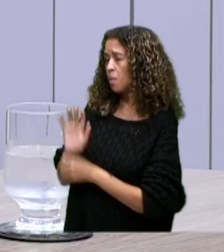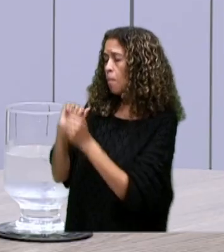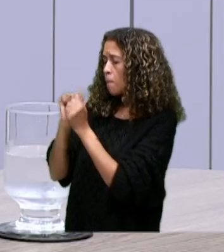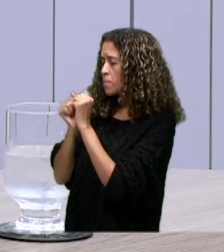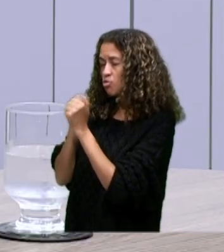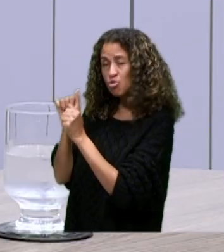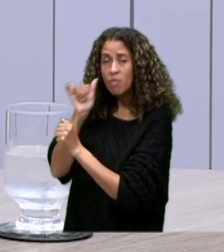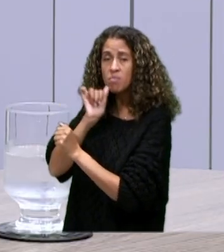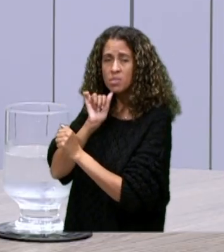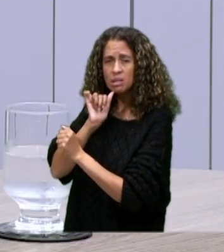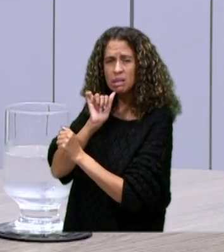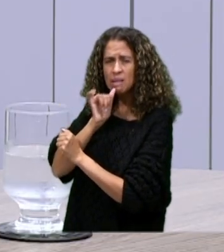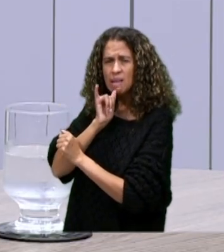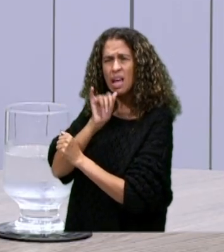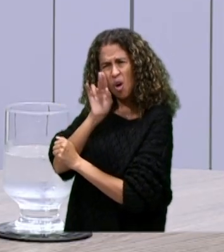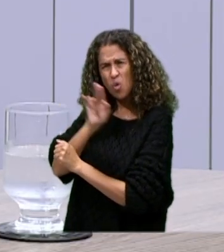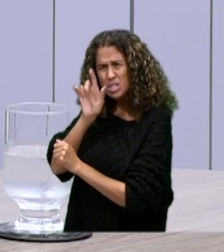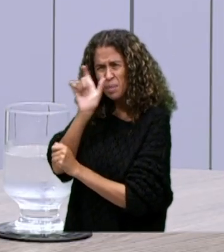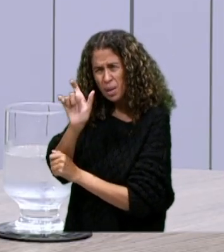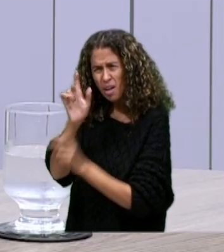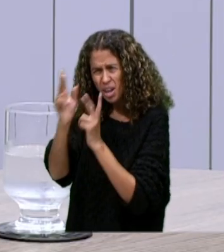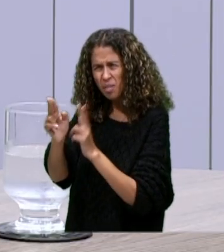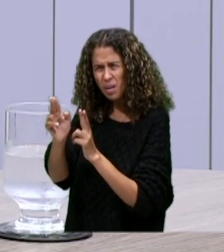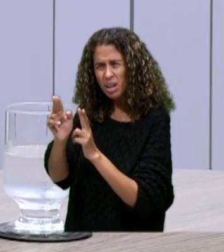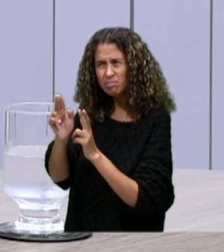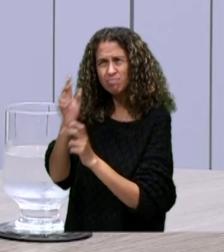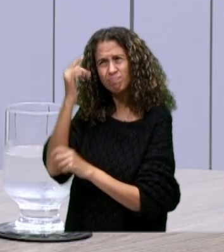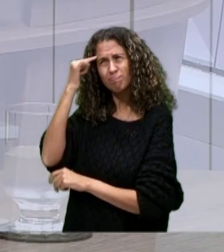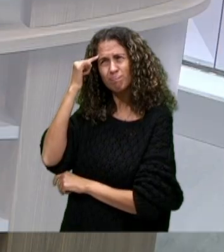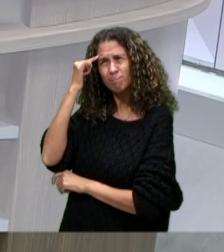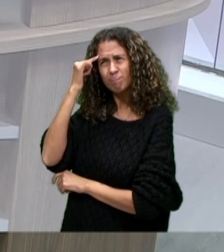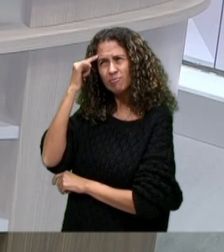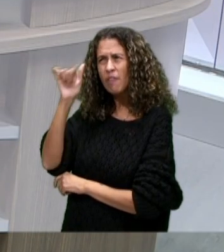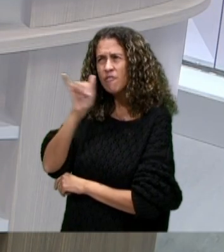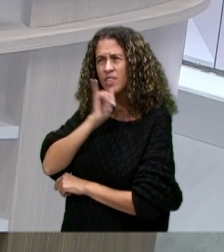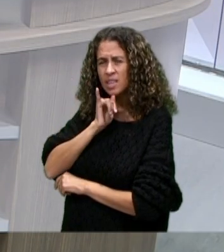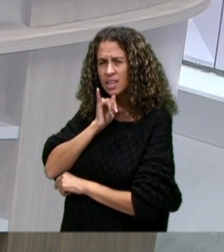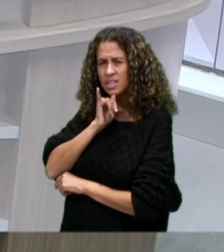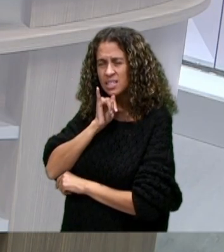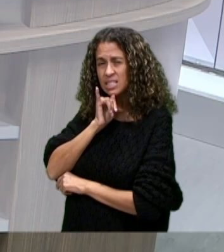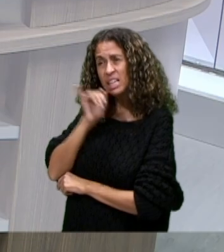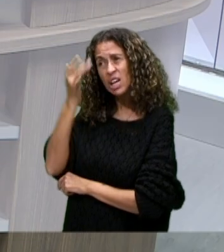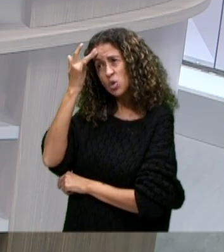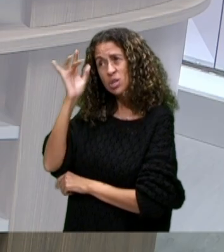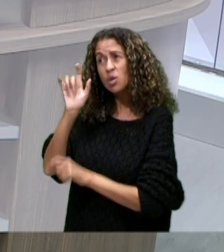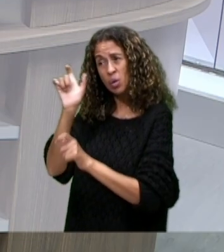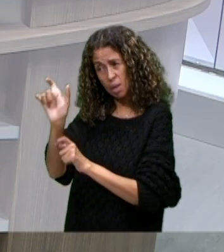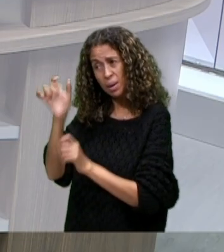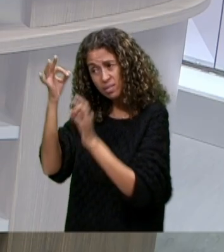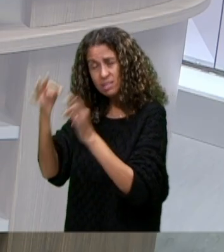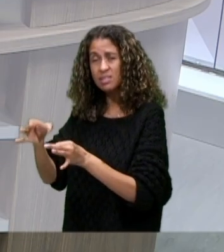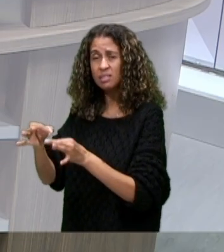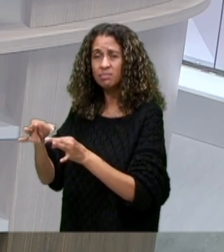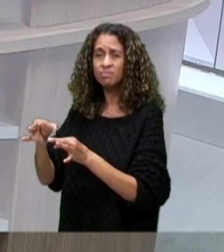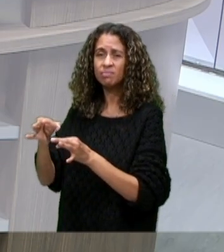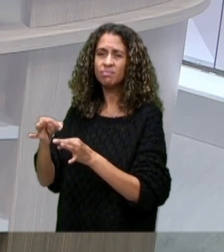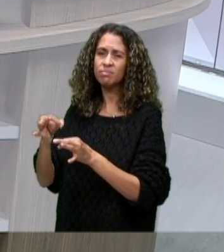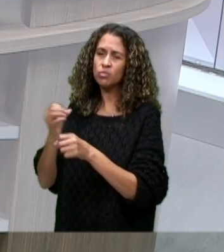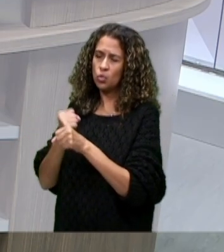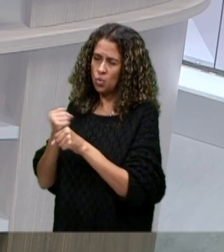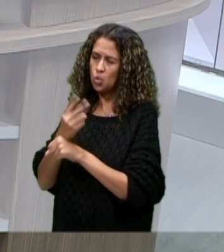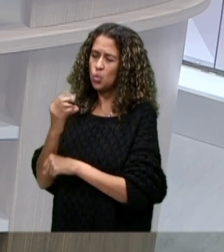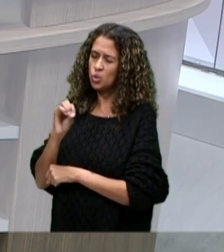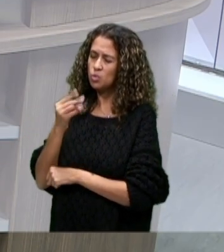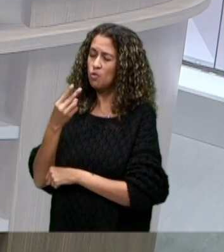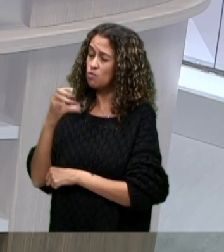menina. Será que eles usam isso ainda? Porque eu estava escrevendo bem essa parte e eu queria, para usar o termo correto, né? Mesmo que se passe em 2029, se